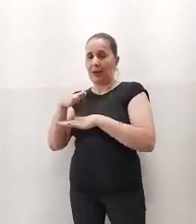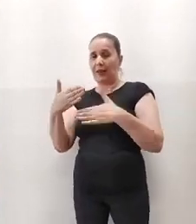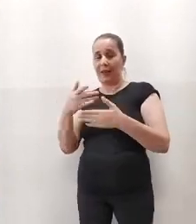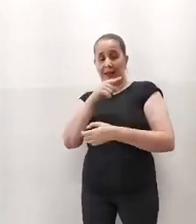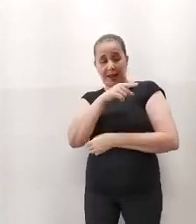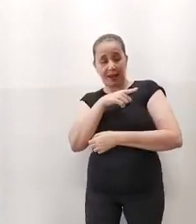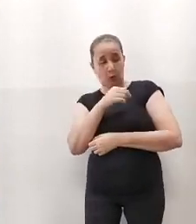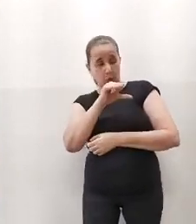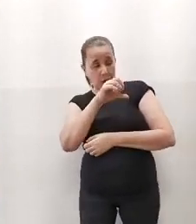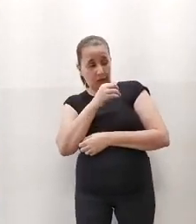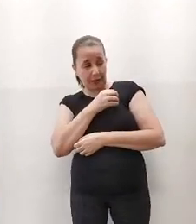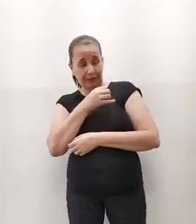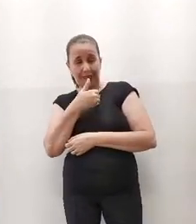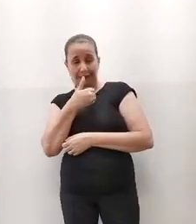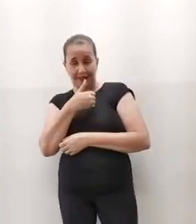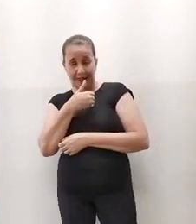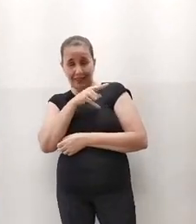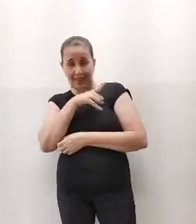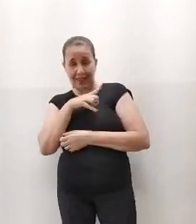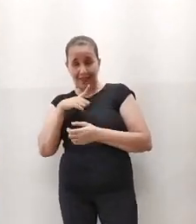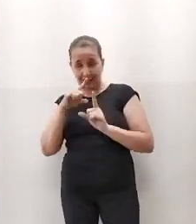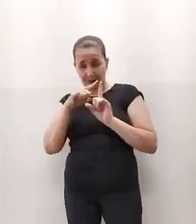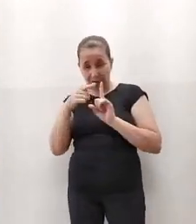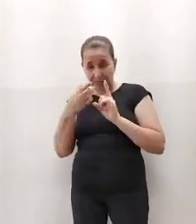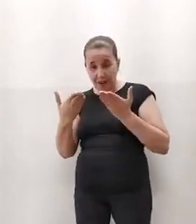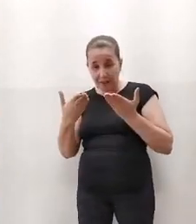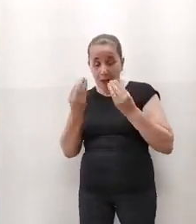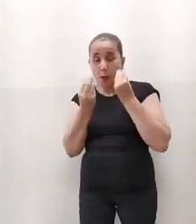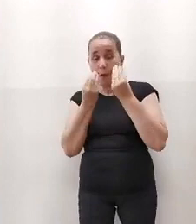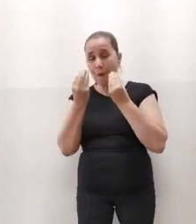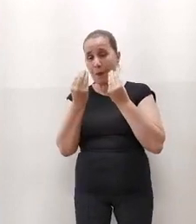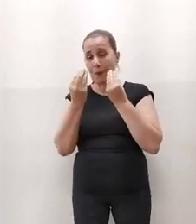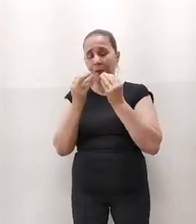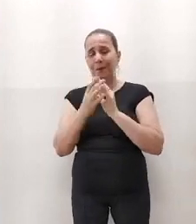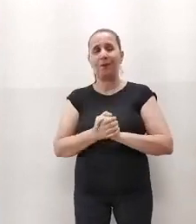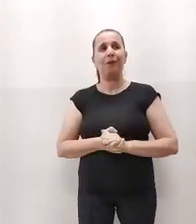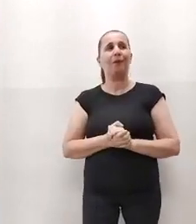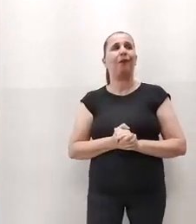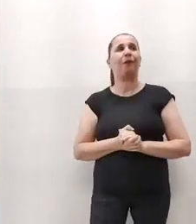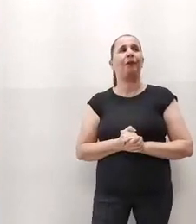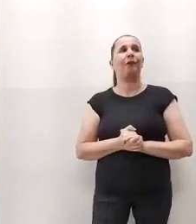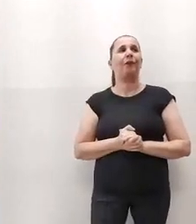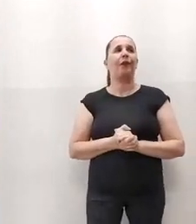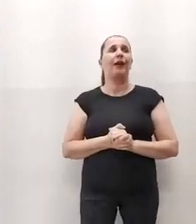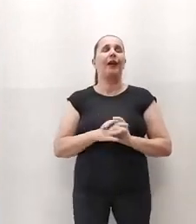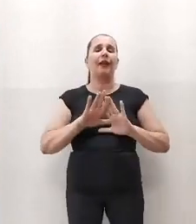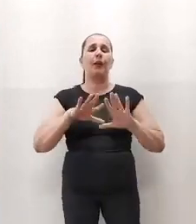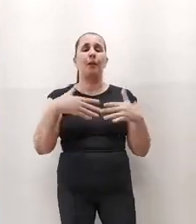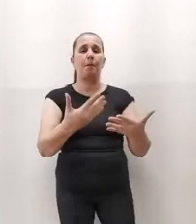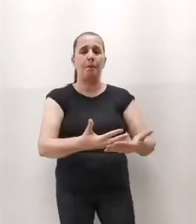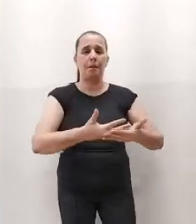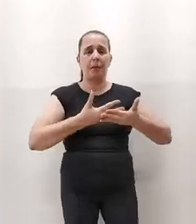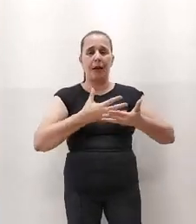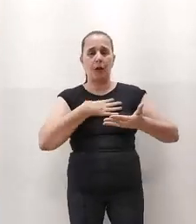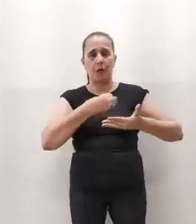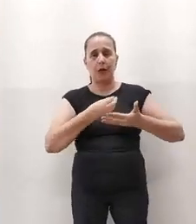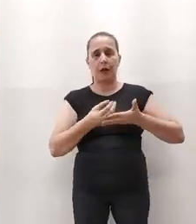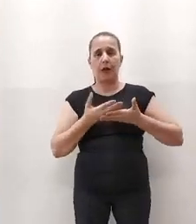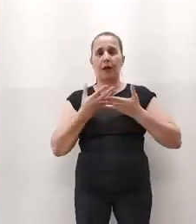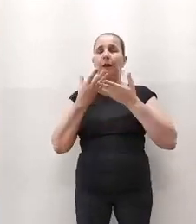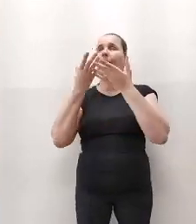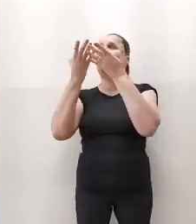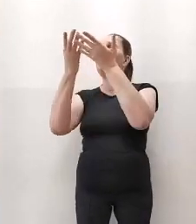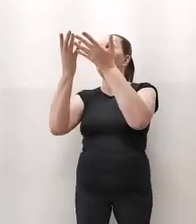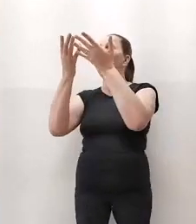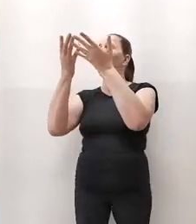90 anos. Olha o versículo 18. Disse Abraão, Deus, os historiadores falam que ele pega Ismael, levanta diante